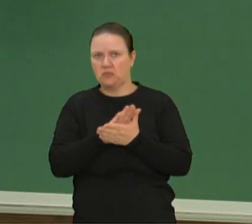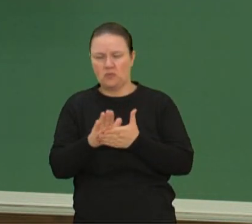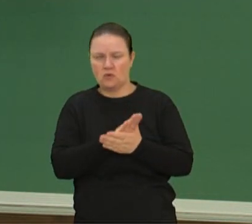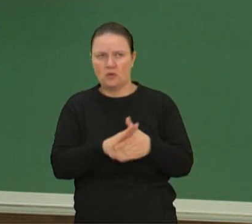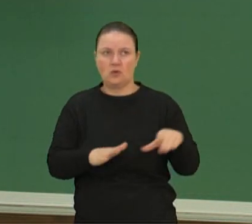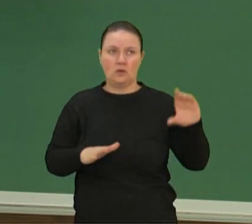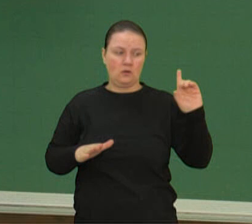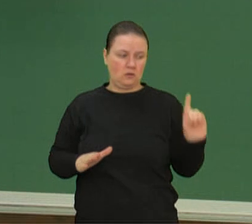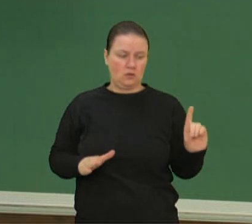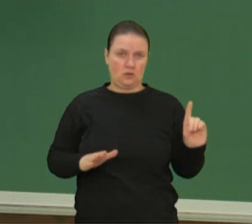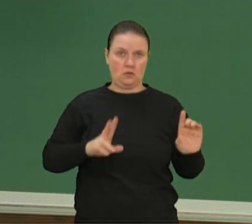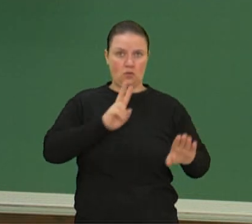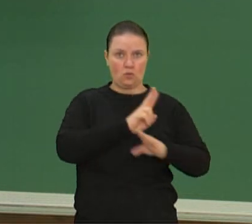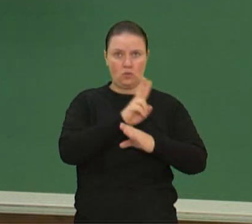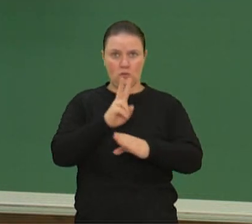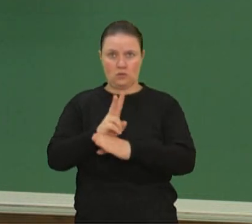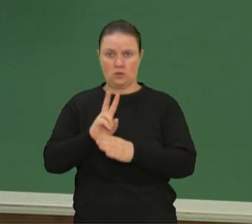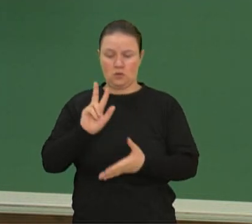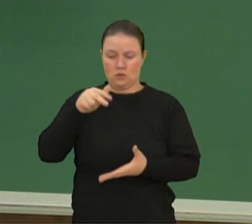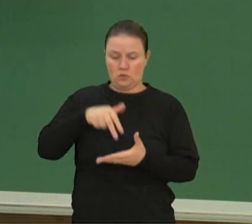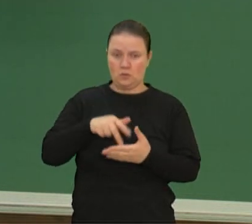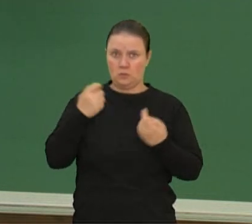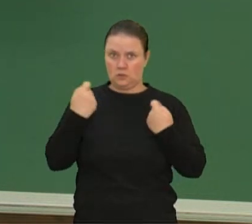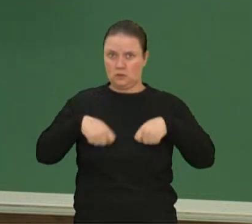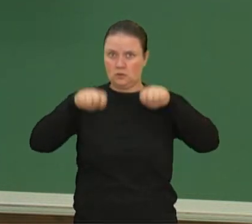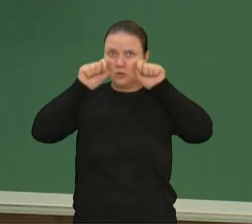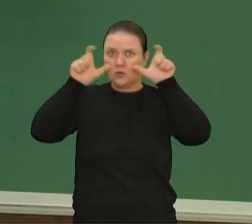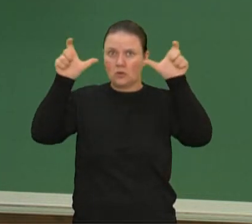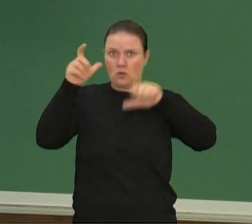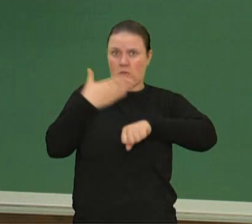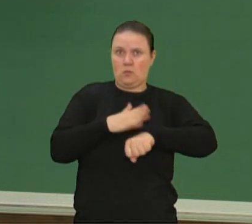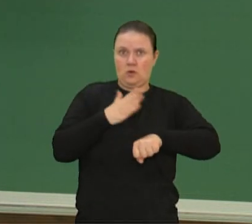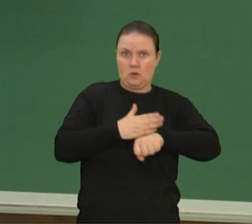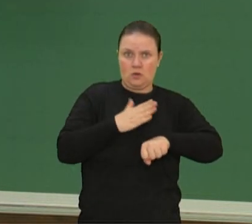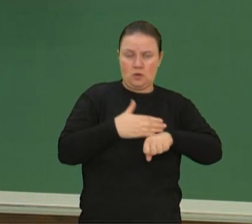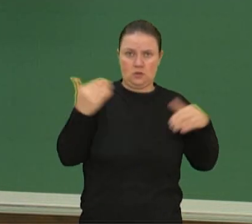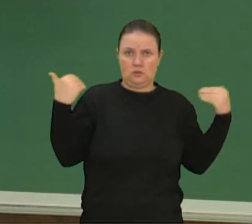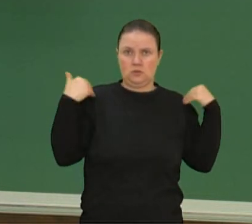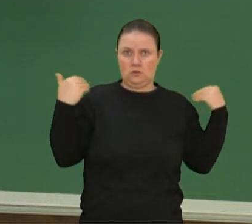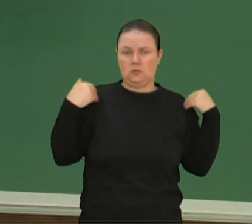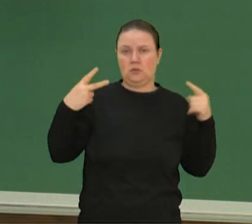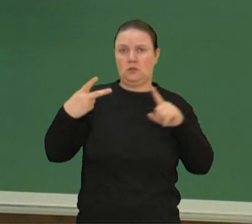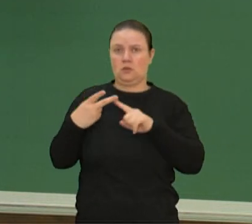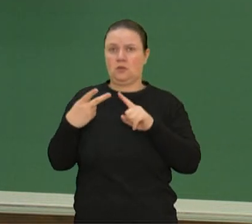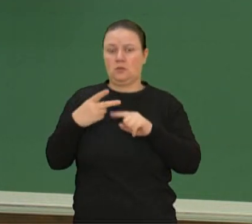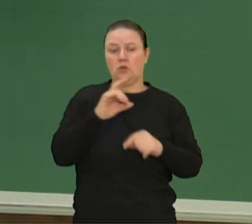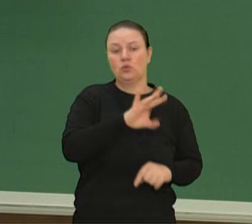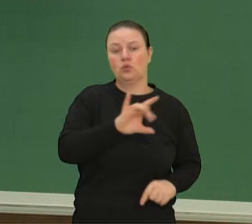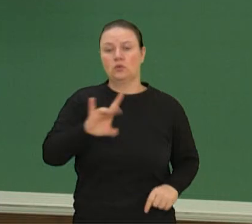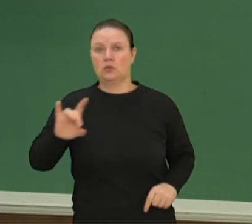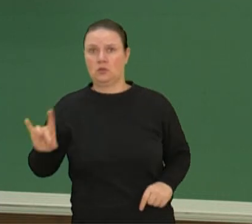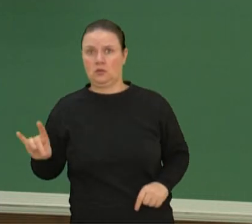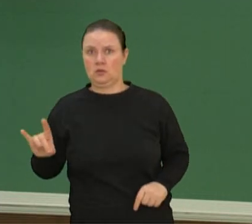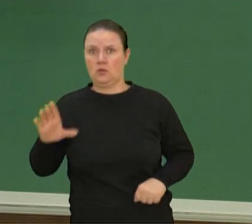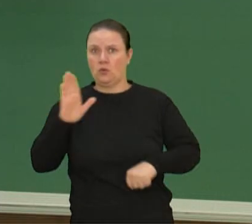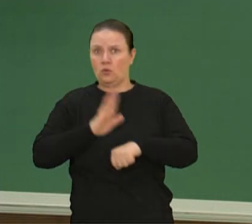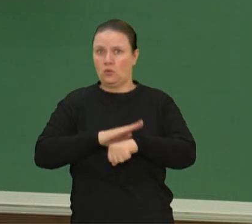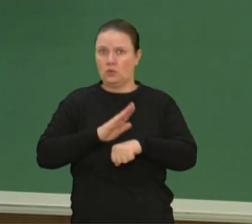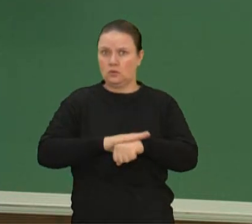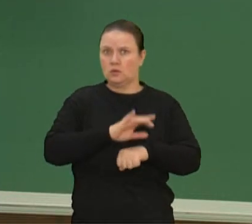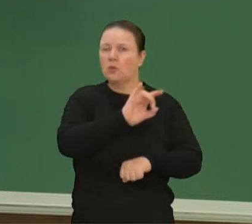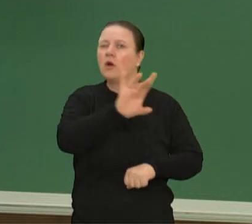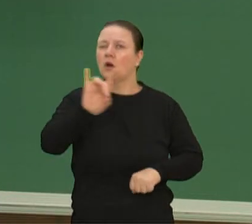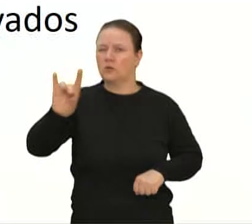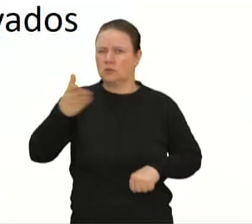Os cuidados com a postura devem ser observados, tanto durante a prática de exercícios físicos quanto no dia a dia. Um tempo para pensar e